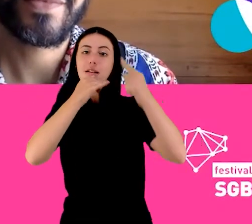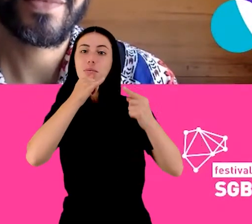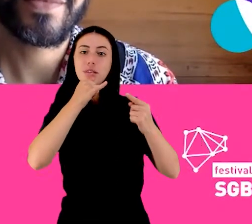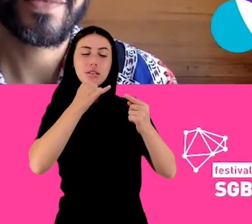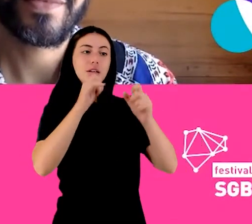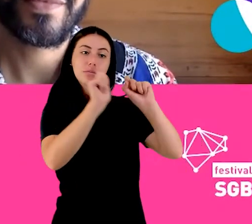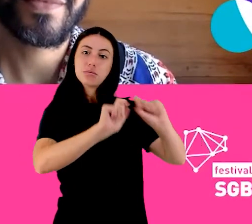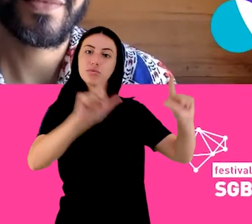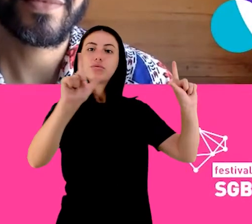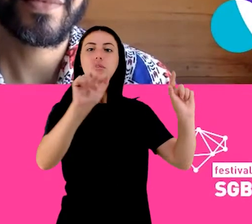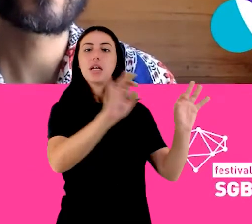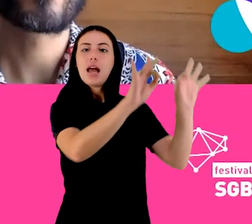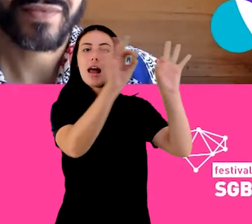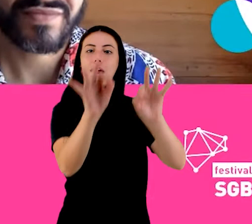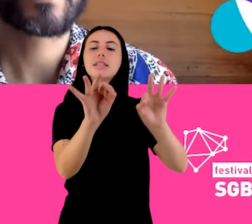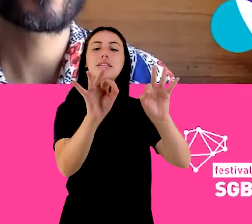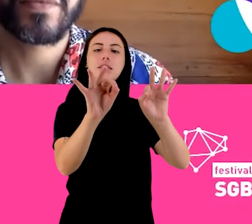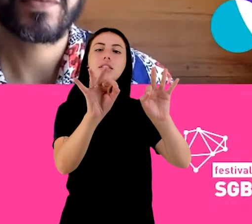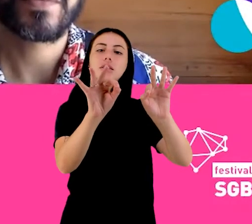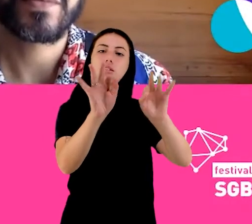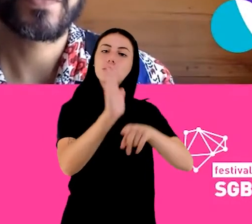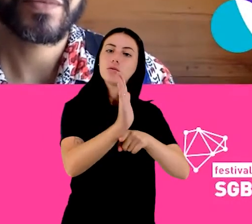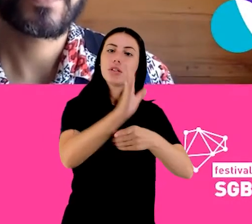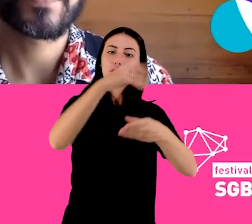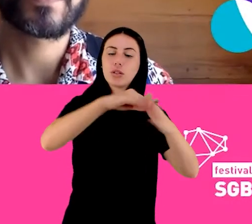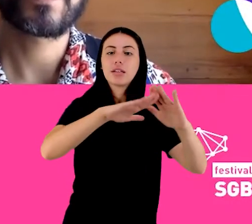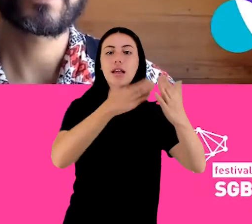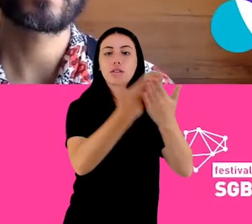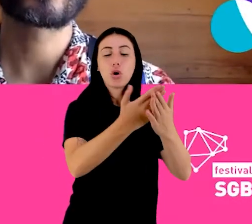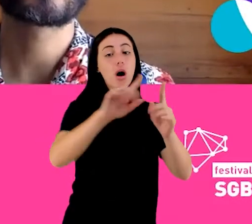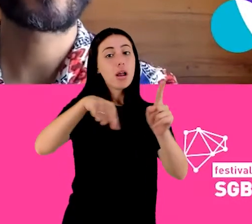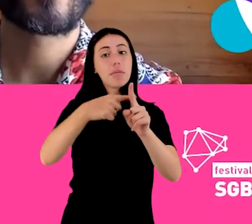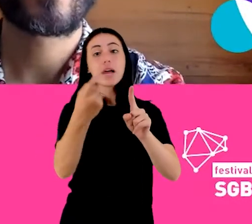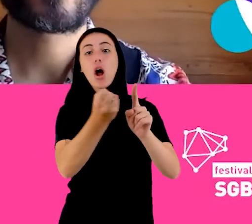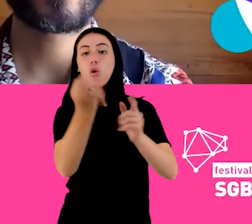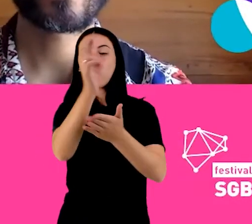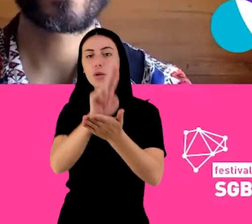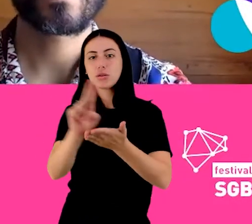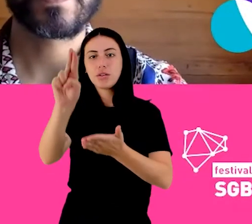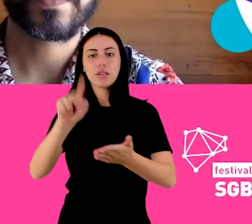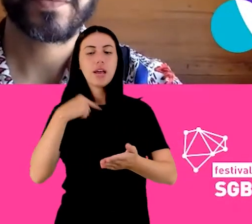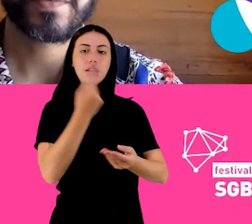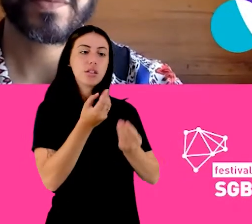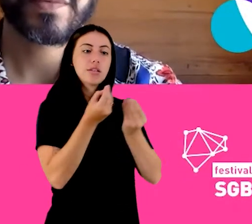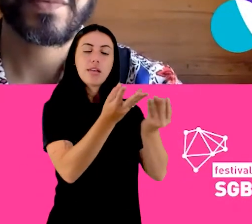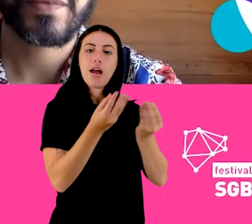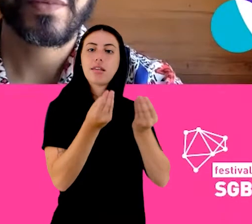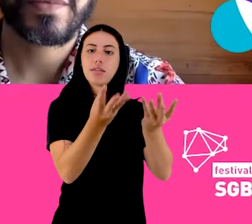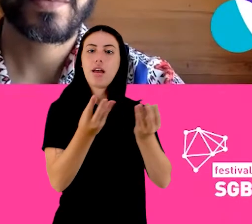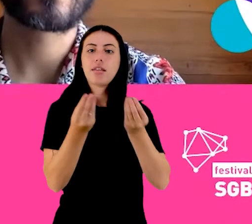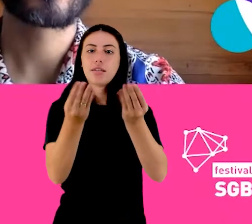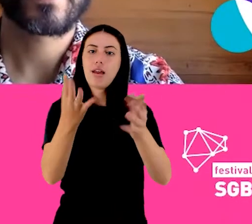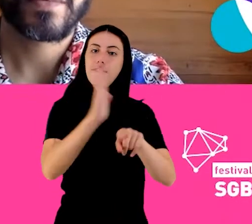e o Sidney é maravilhoso para botar o dedo na ferida, a gente falou, cara, vamos começar a fazer isso, então, com algumas escolas